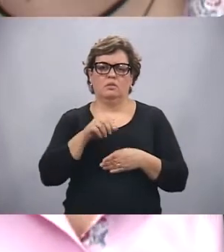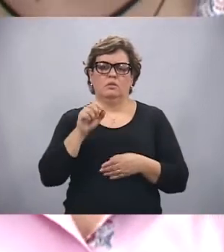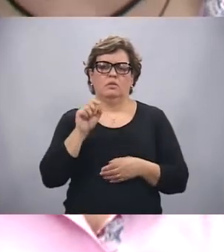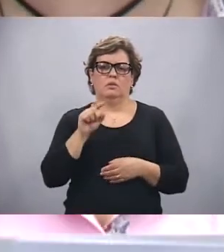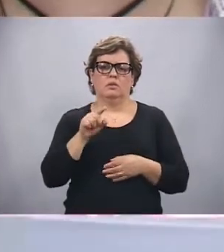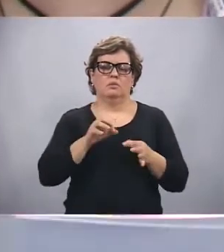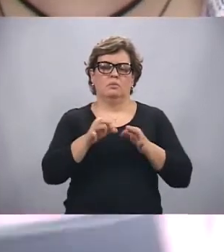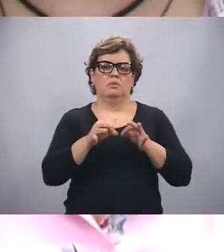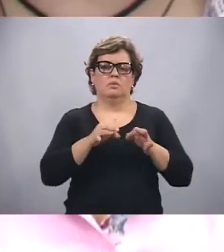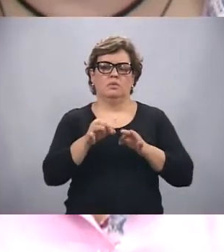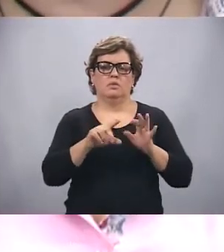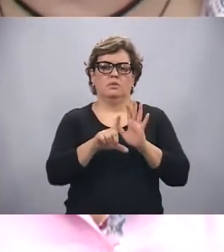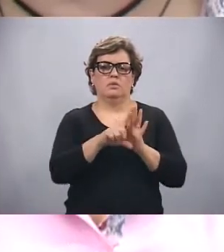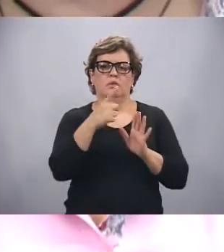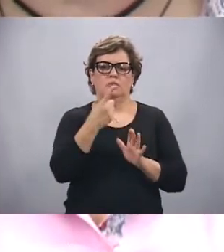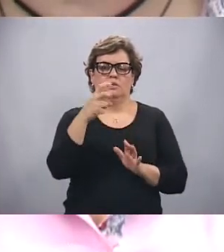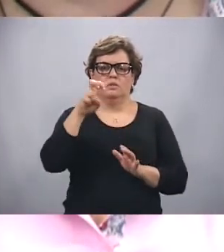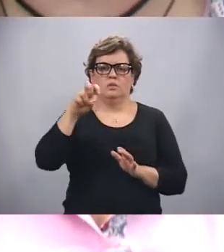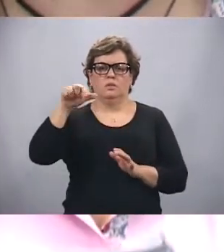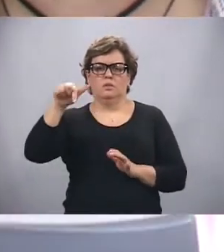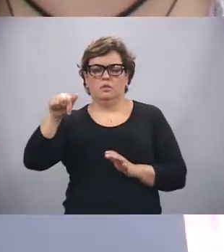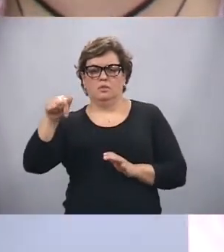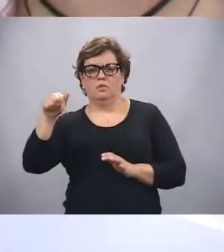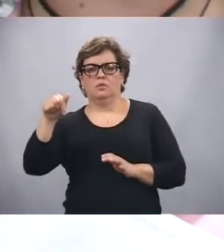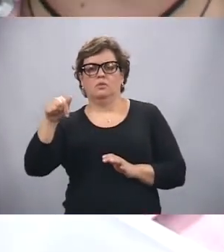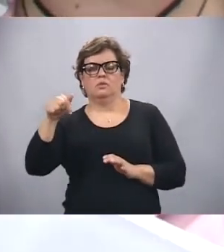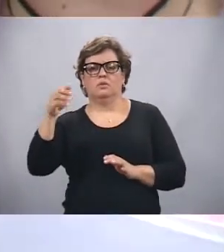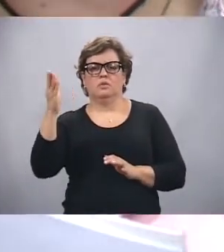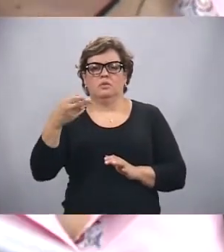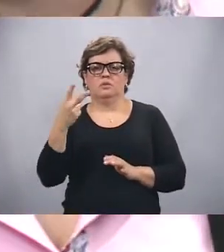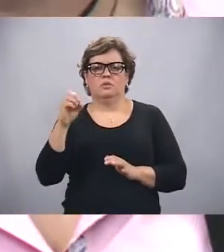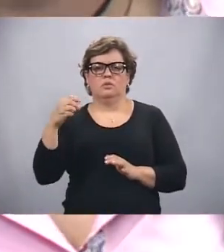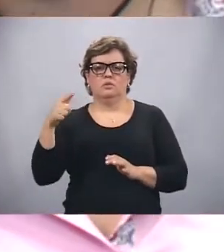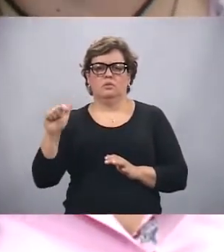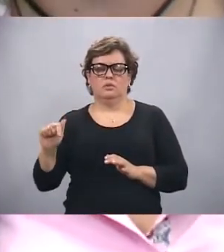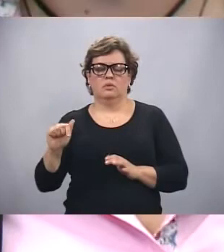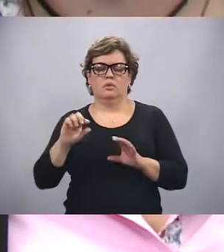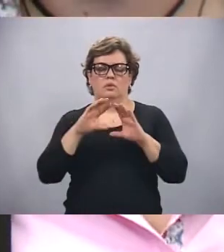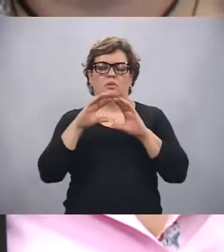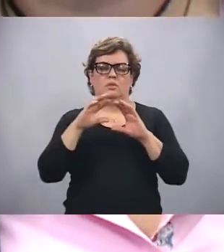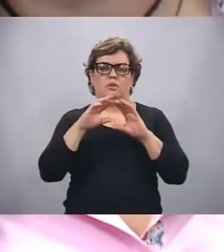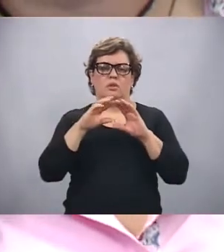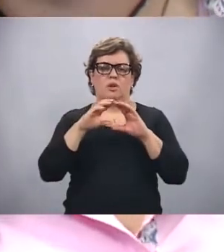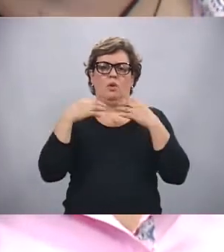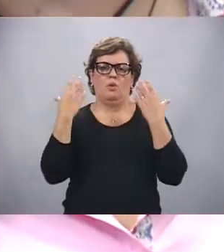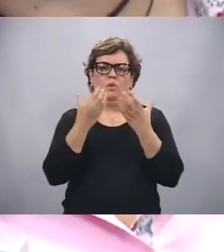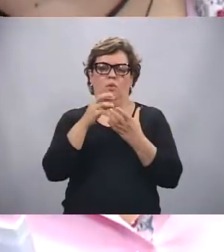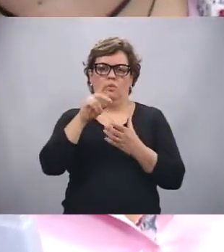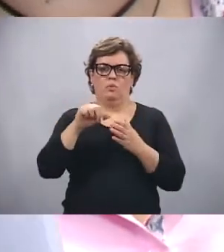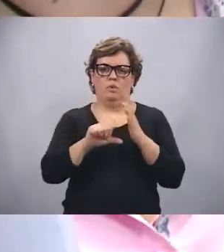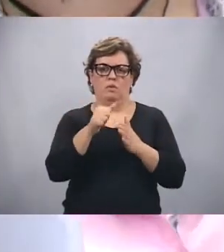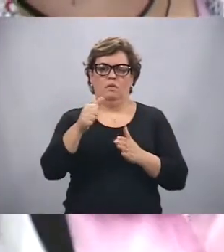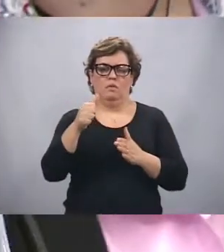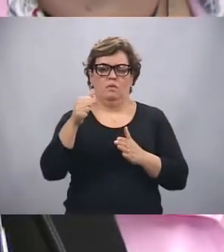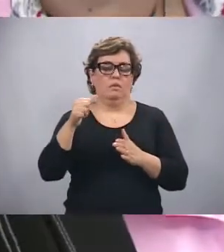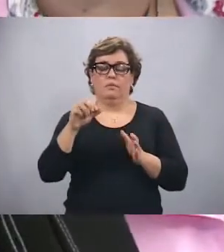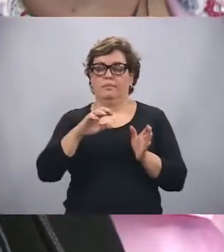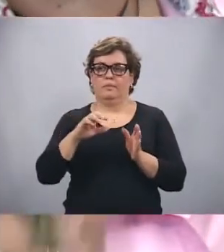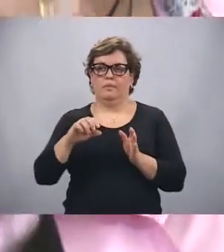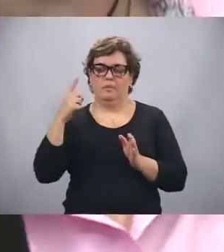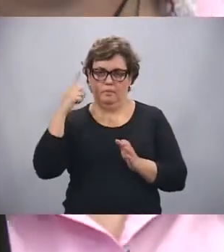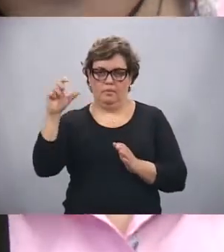e recebido o pedido de vista os vereadores se manifestaram na Tribuna antes da votação e o substitutivo foi aprovado